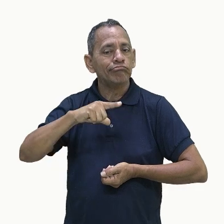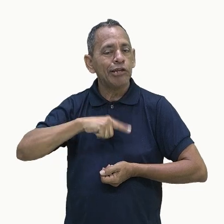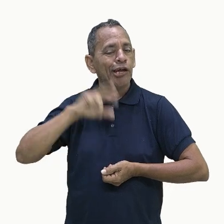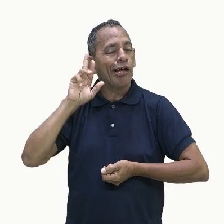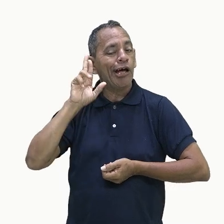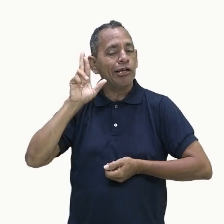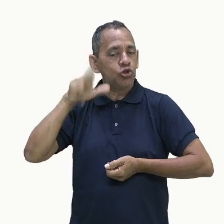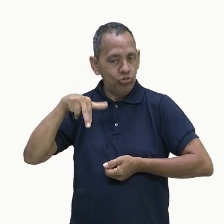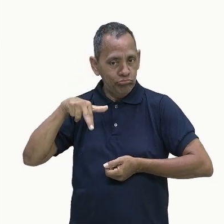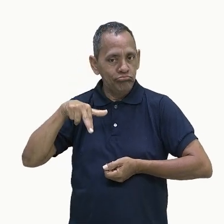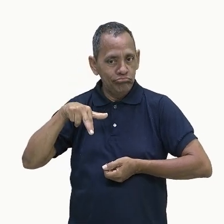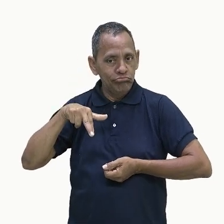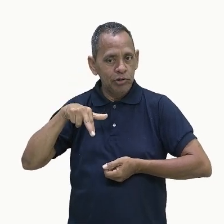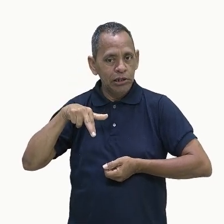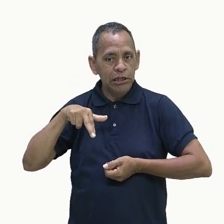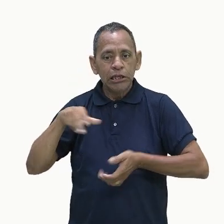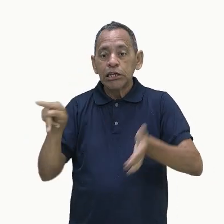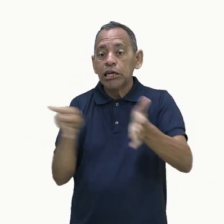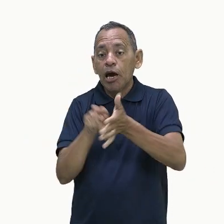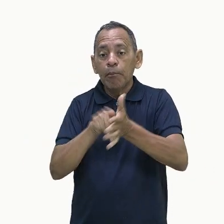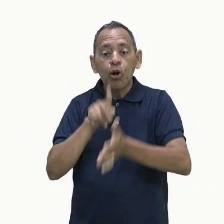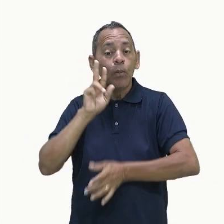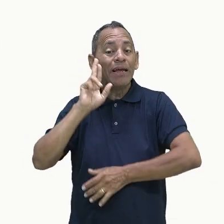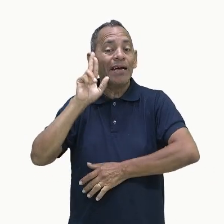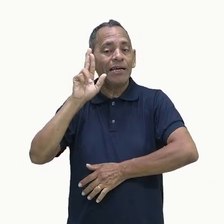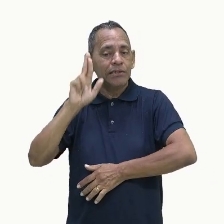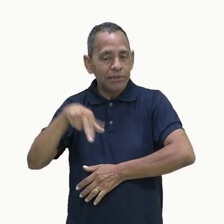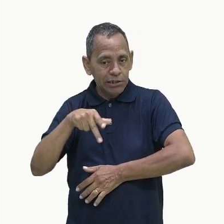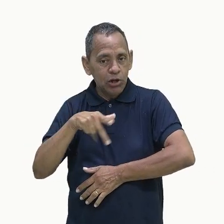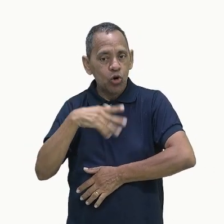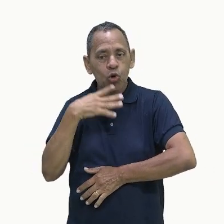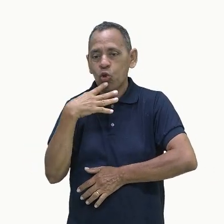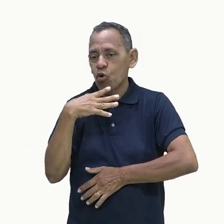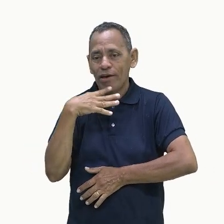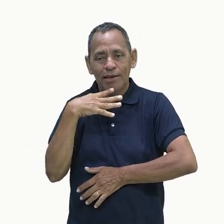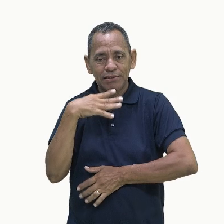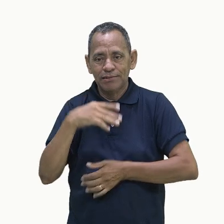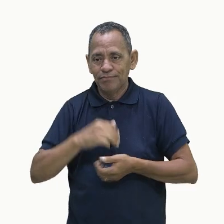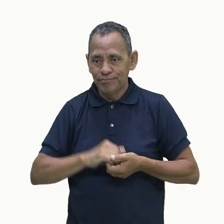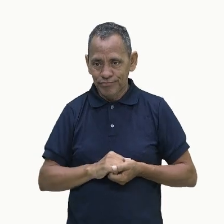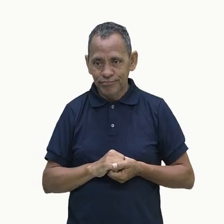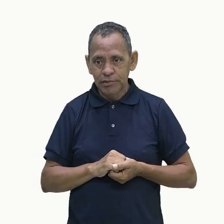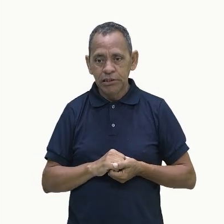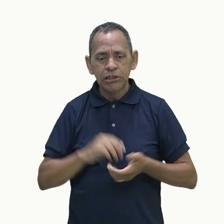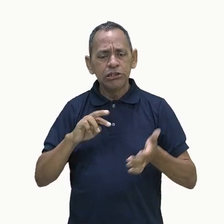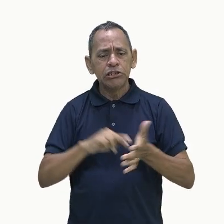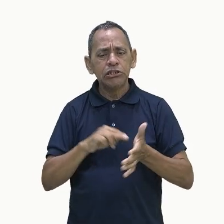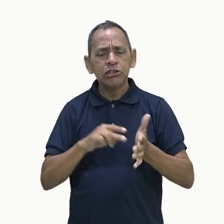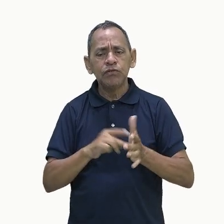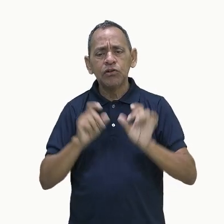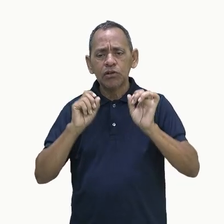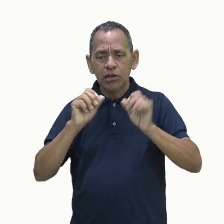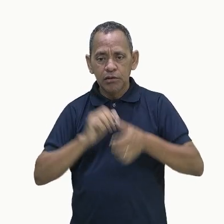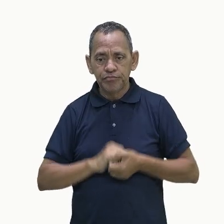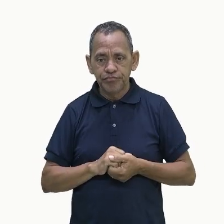razões que a própria razão desconhece. O que significa dizer isso?